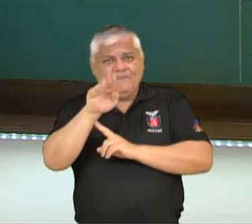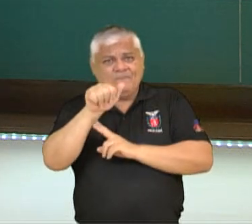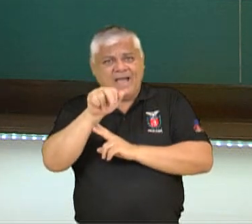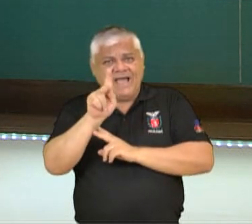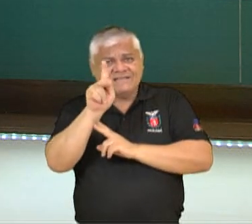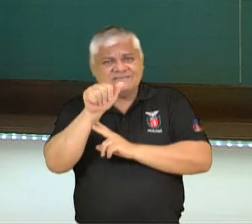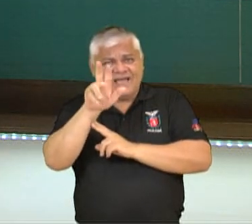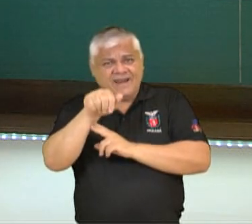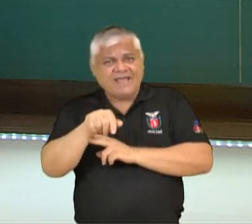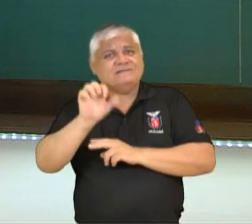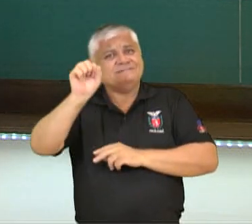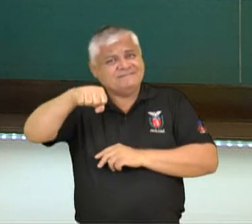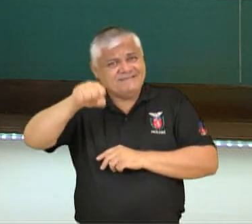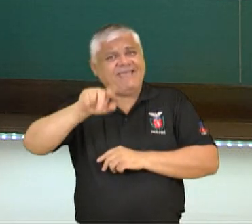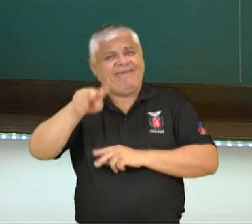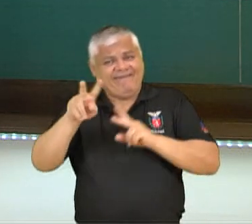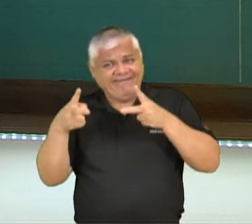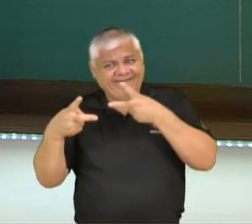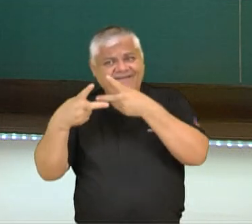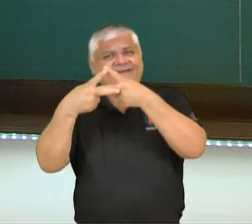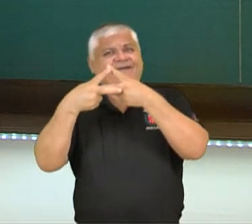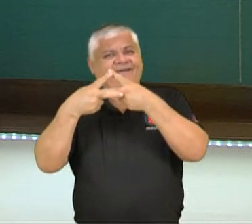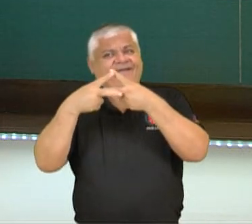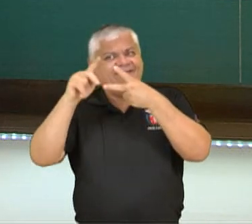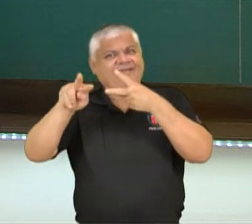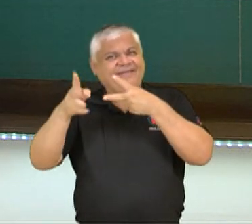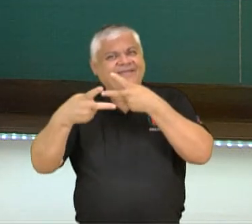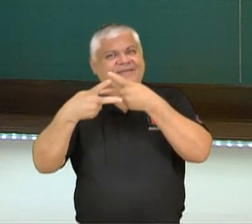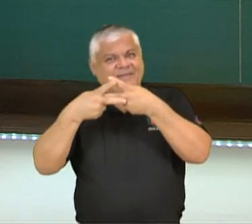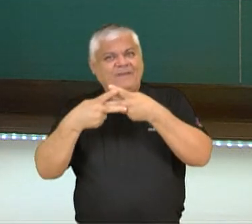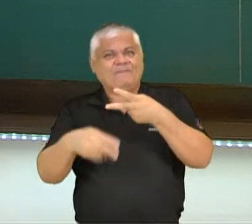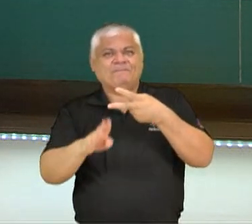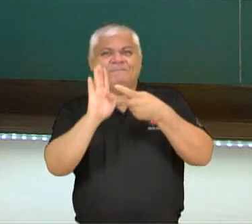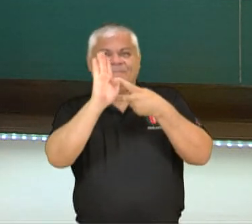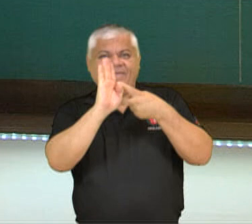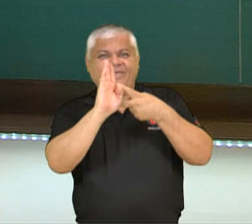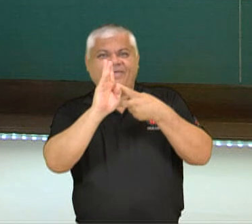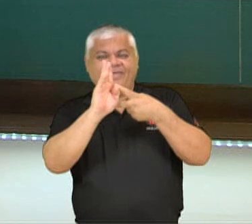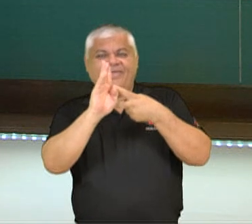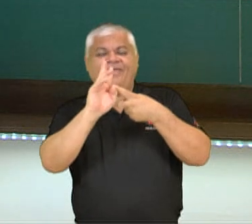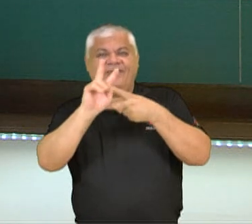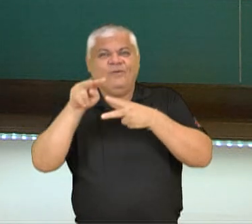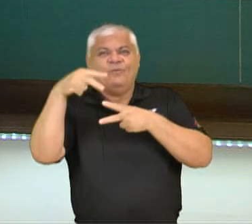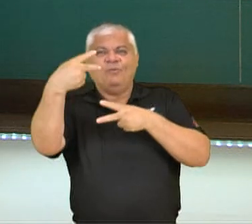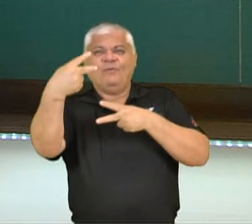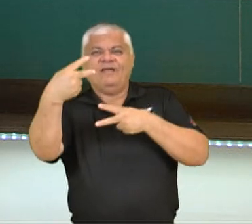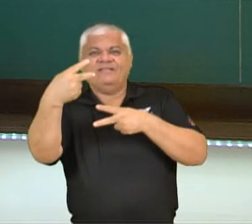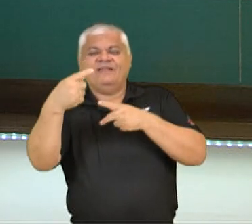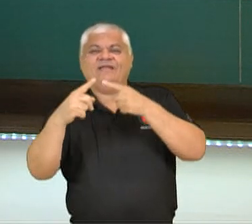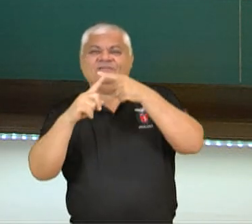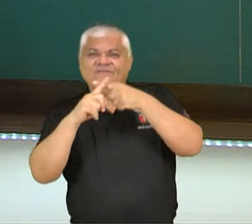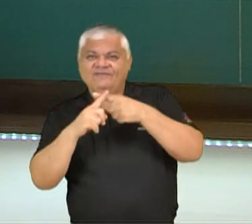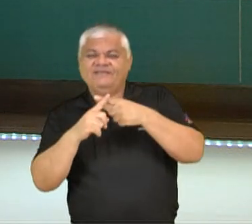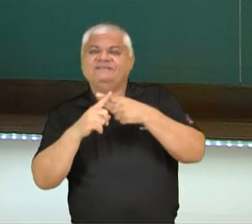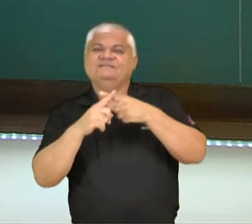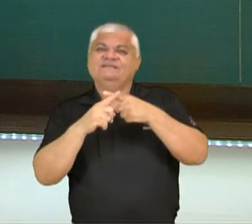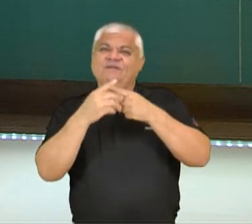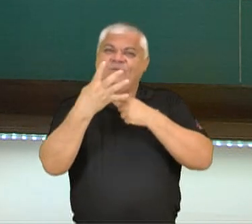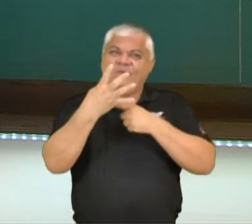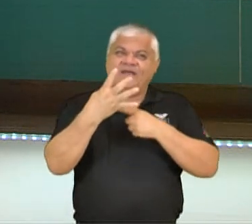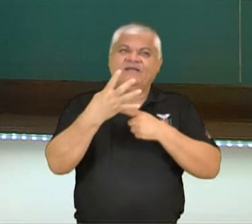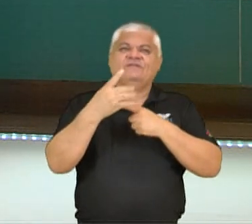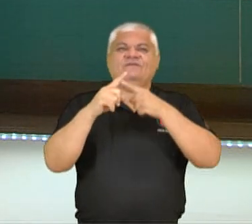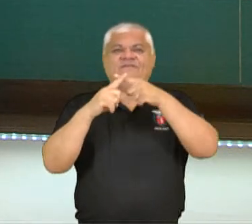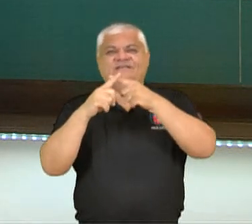O delta ele pode ser obtido a partir da fórmula b ao quadrado menos 4 vezes a vezes c. Dessa forma,